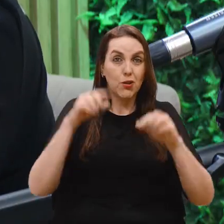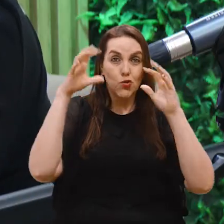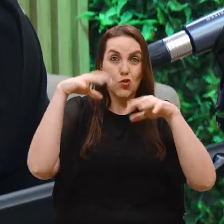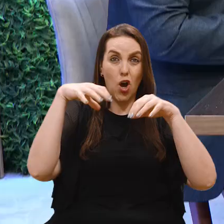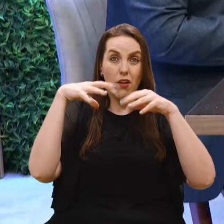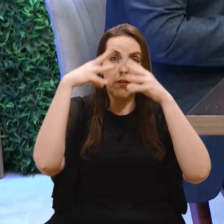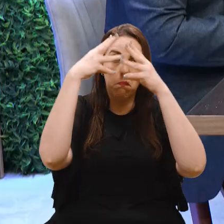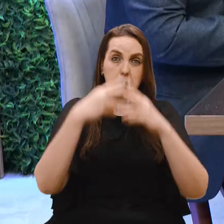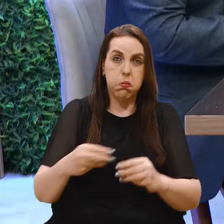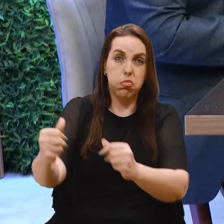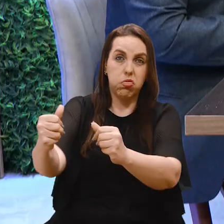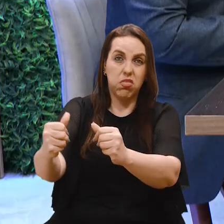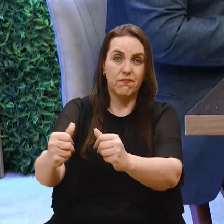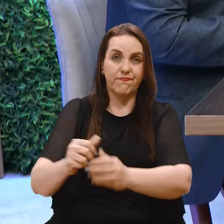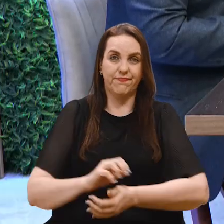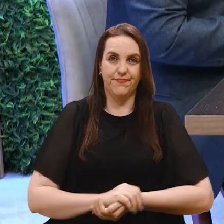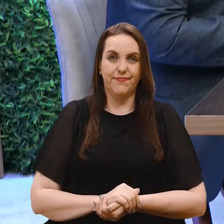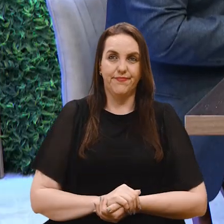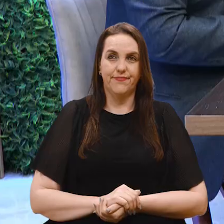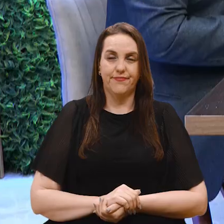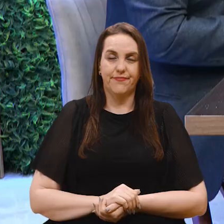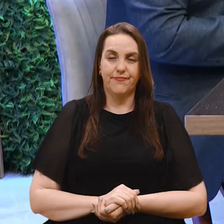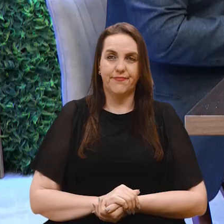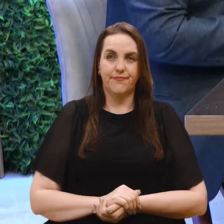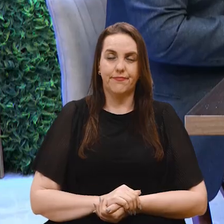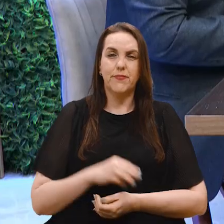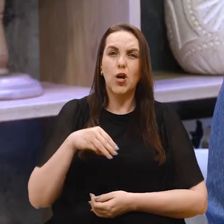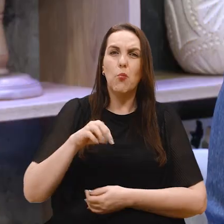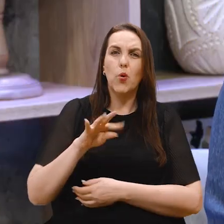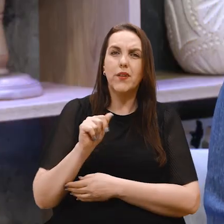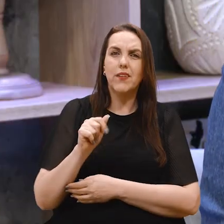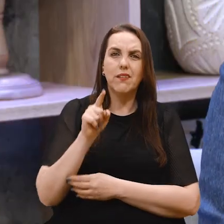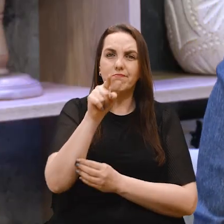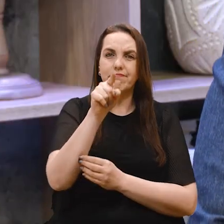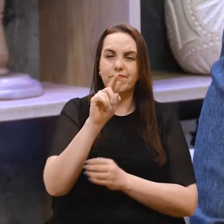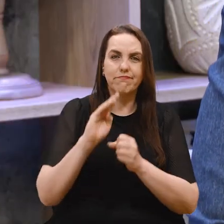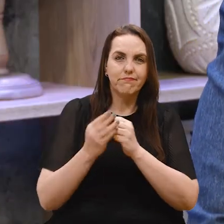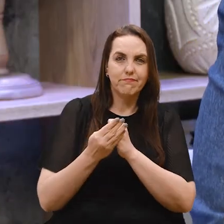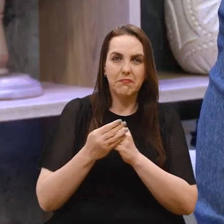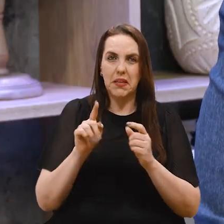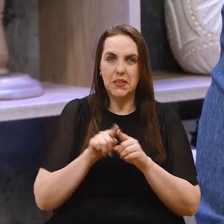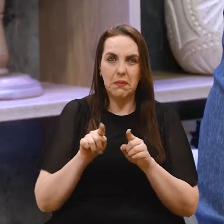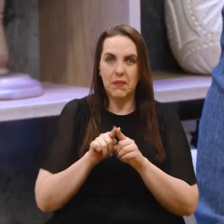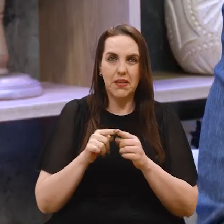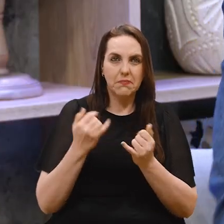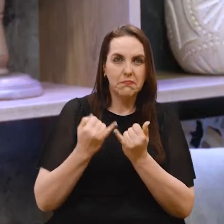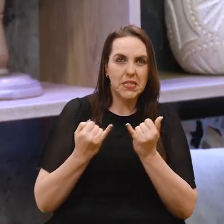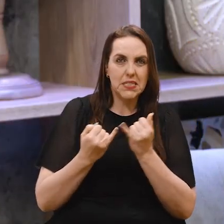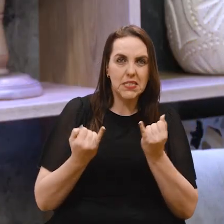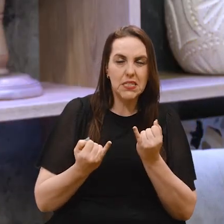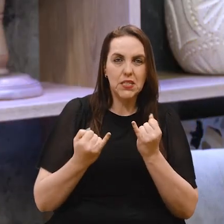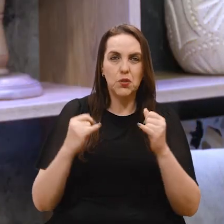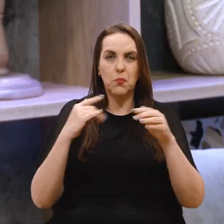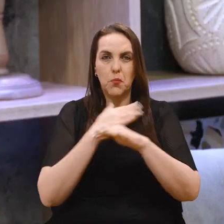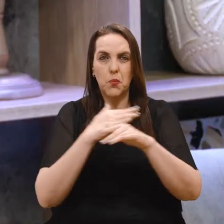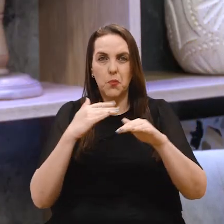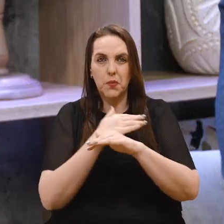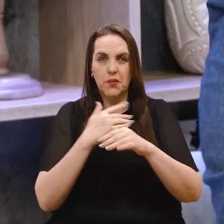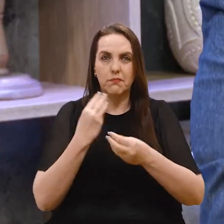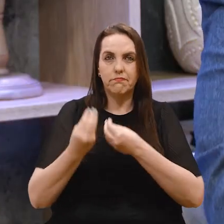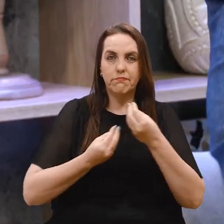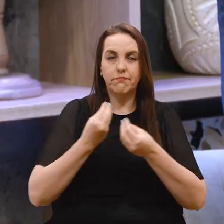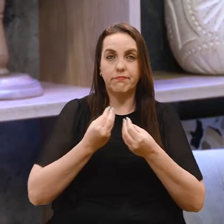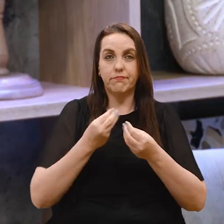embora. Moita, lá no Salgado Filho existe problema similar de mobilidade urbana que a gente pôde constatar